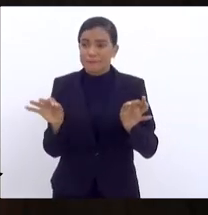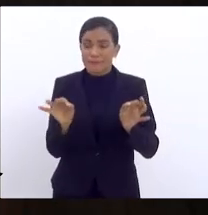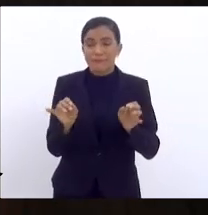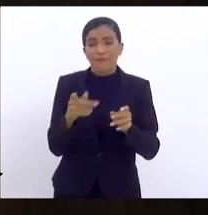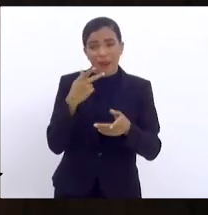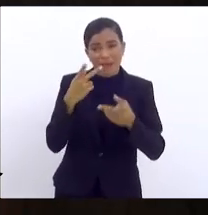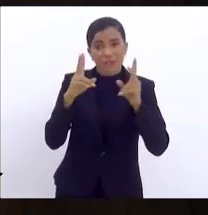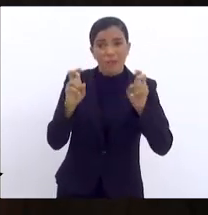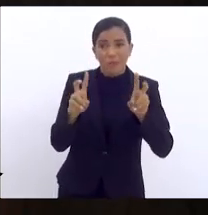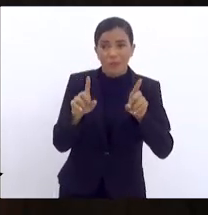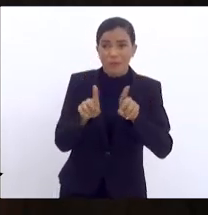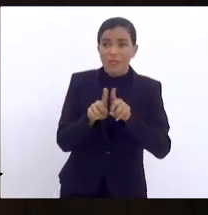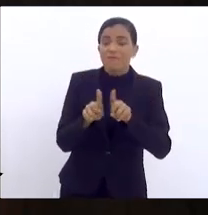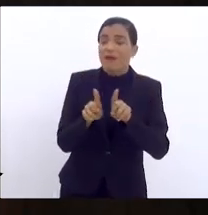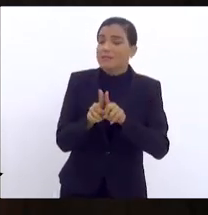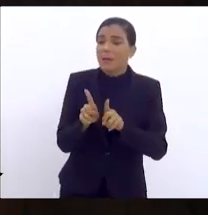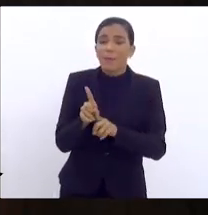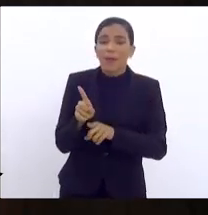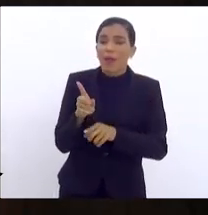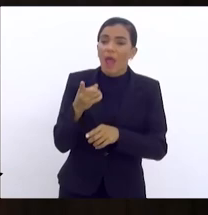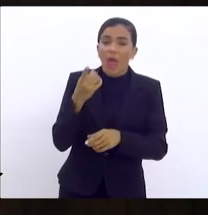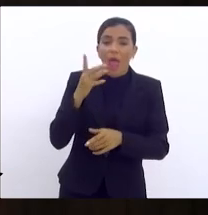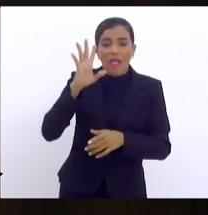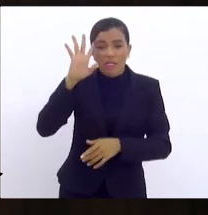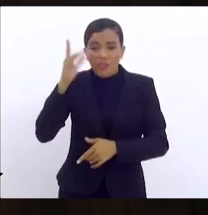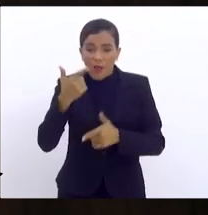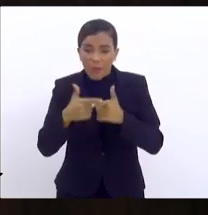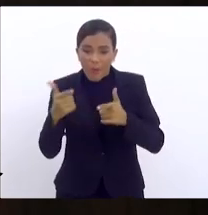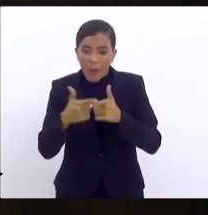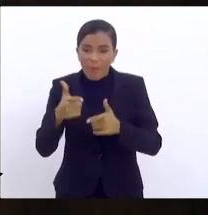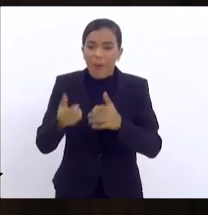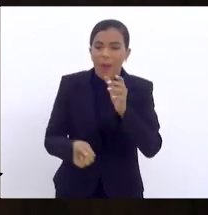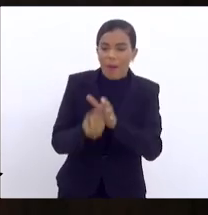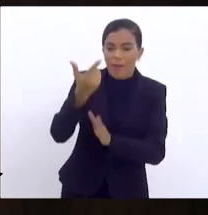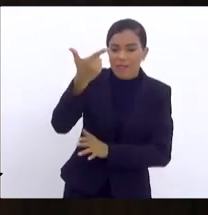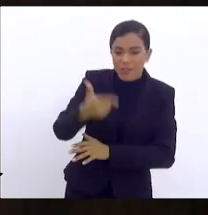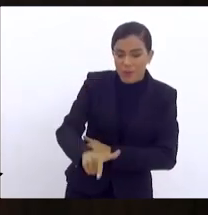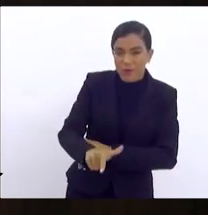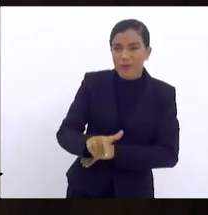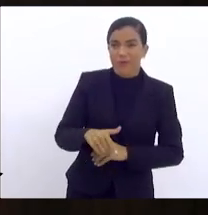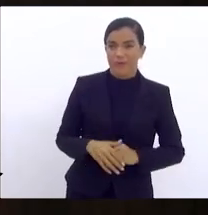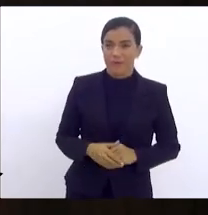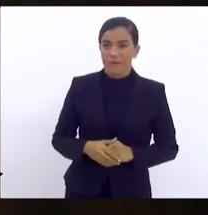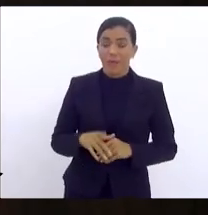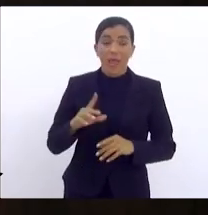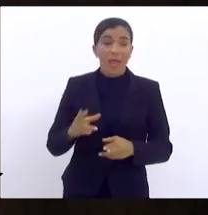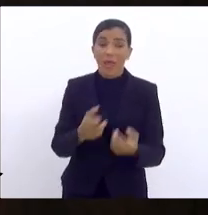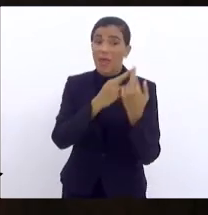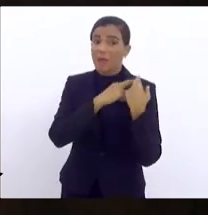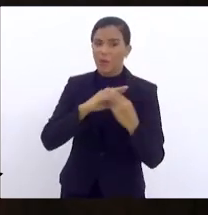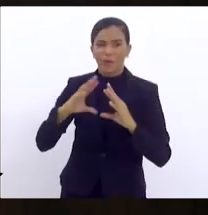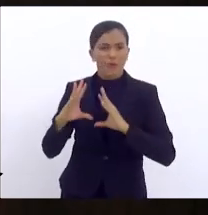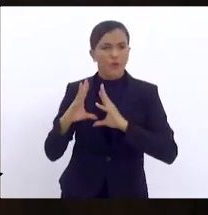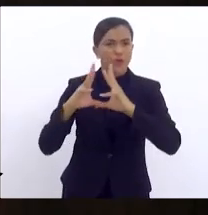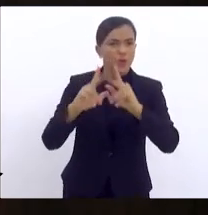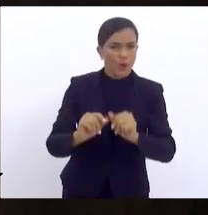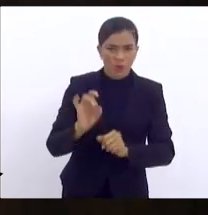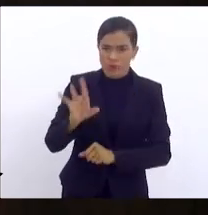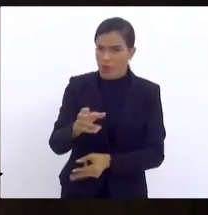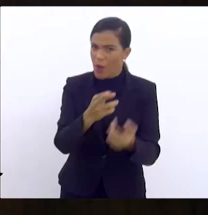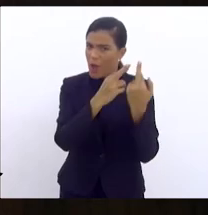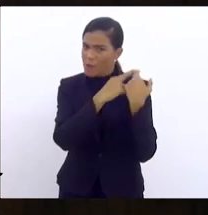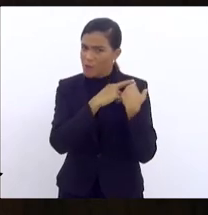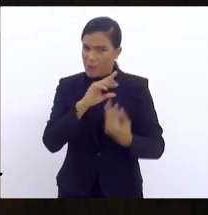vai se enxugar gelo sempre e nesse sentido que a segurança pública ela é dever e responsabilidade de todos não só da polícia